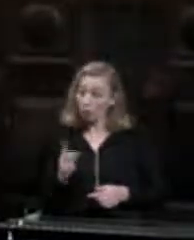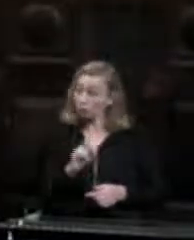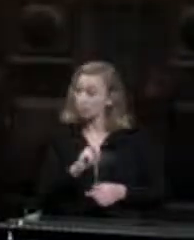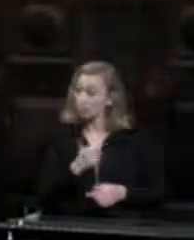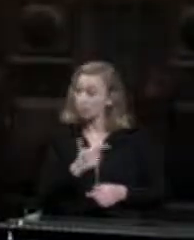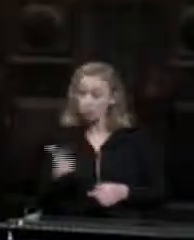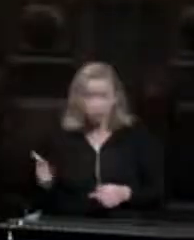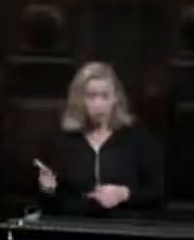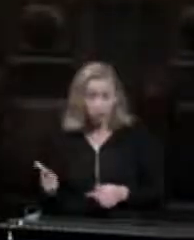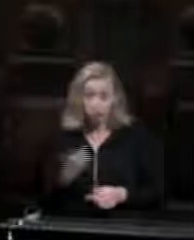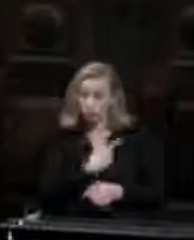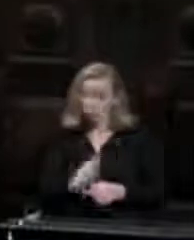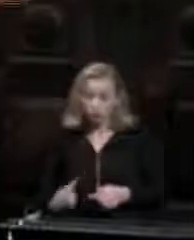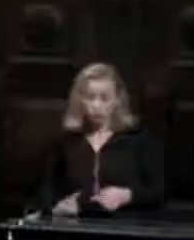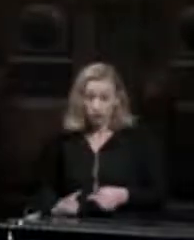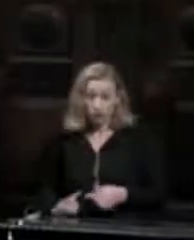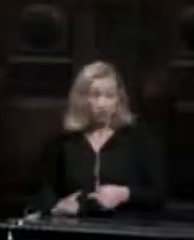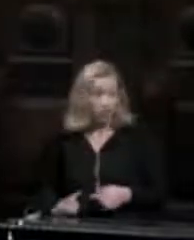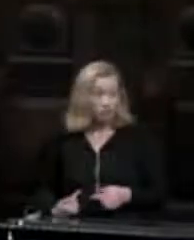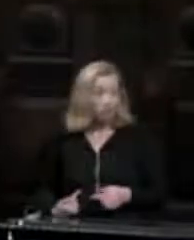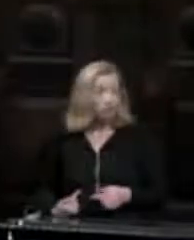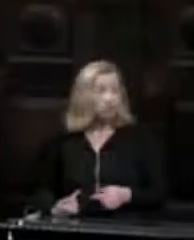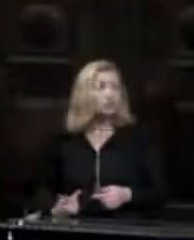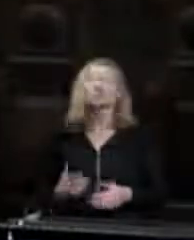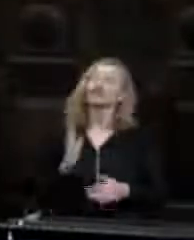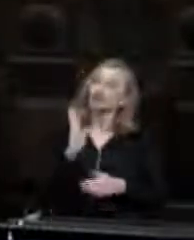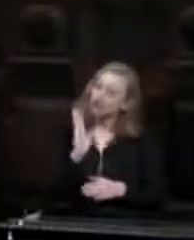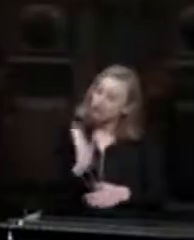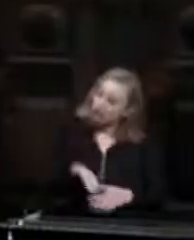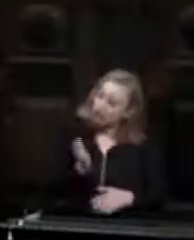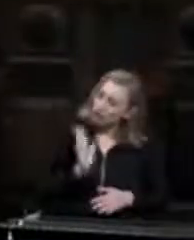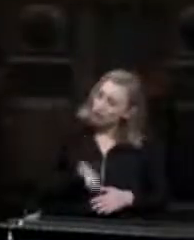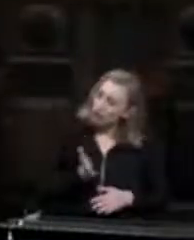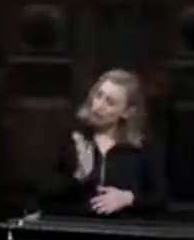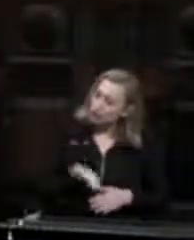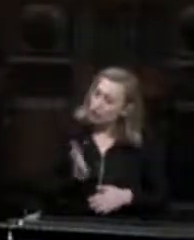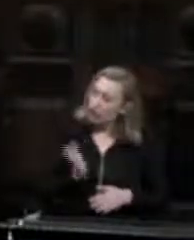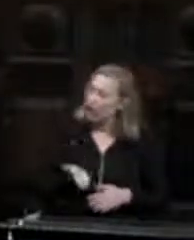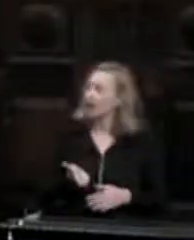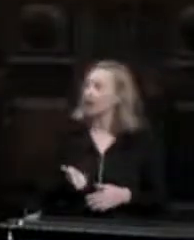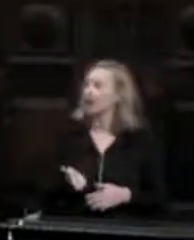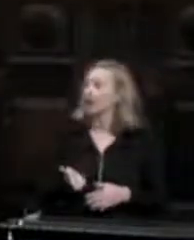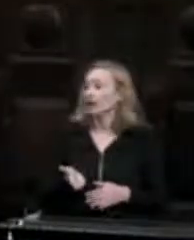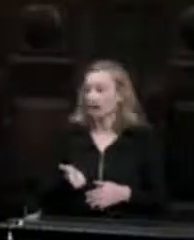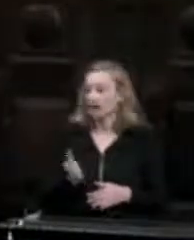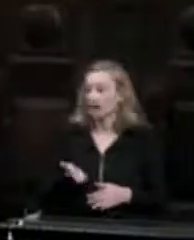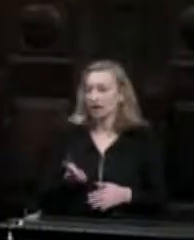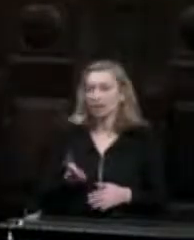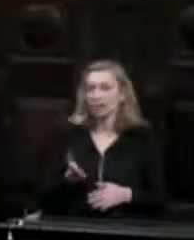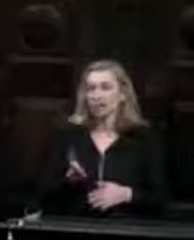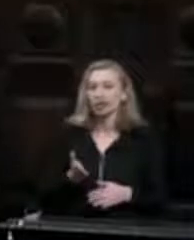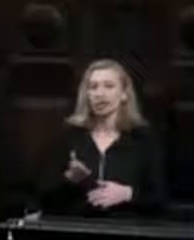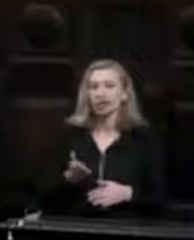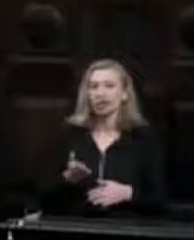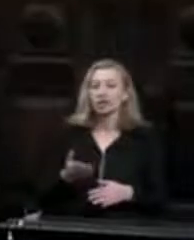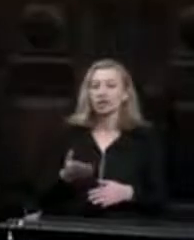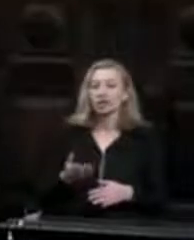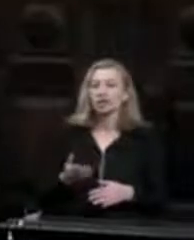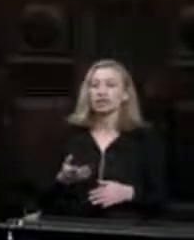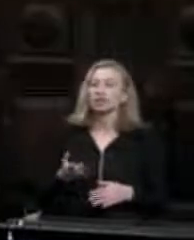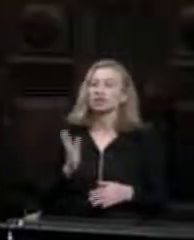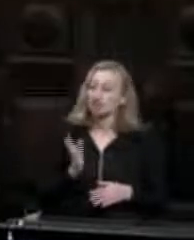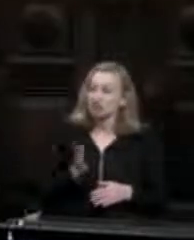de Janeiro, que já devia ter pedido o boné colocado na cabeça e ir para sua